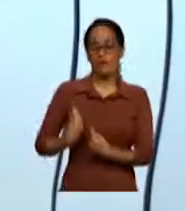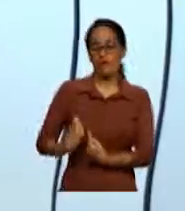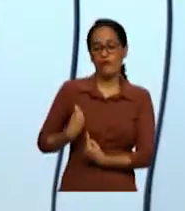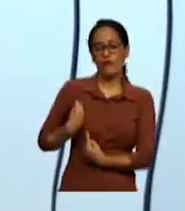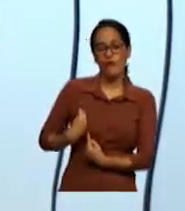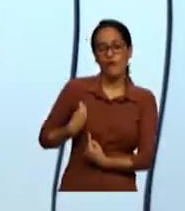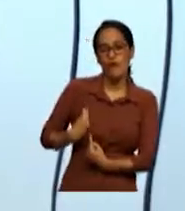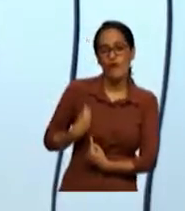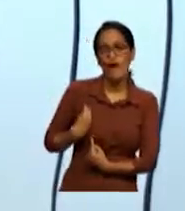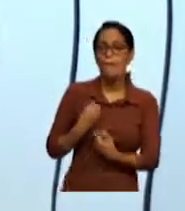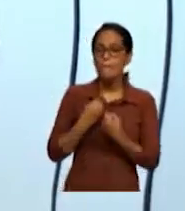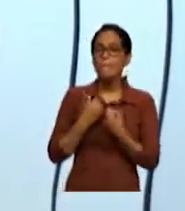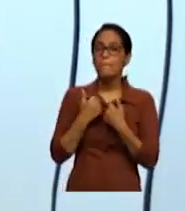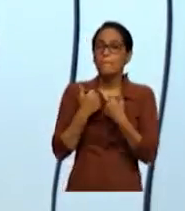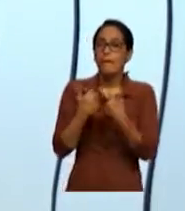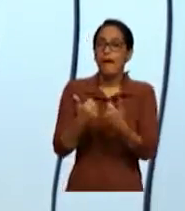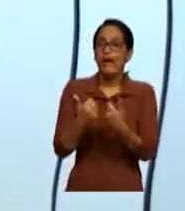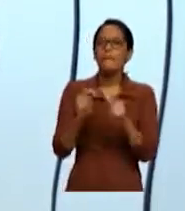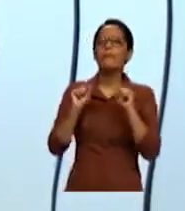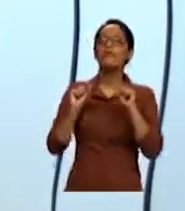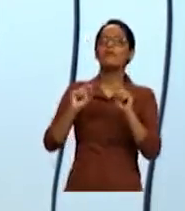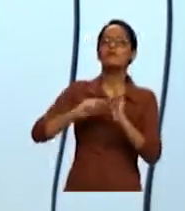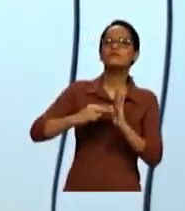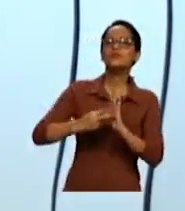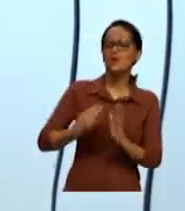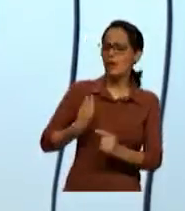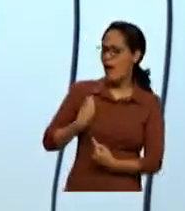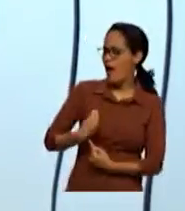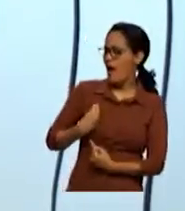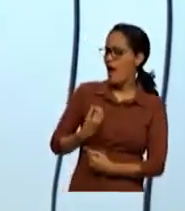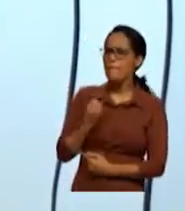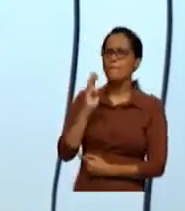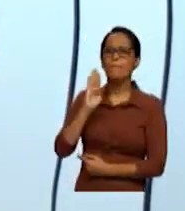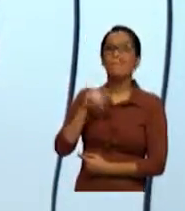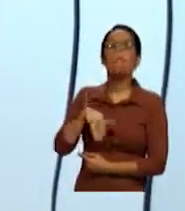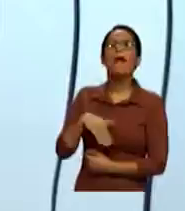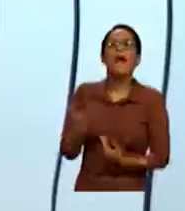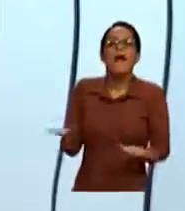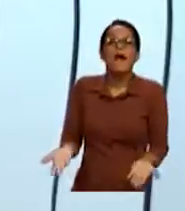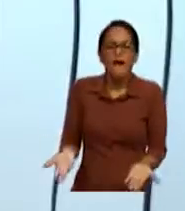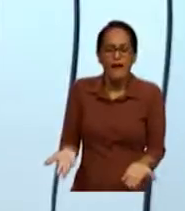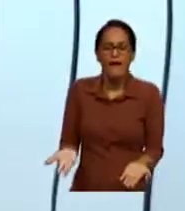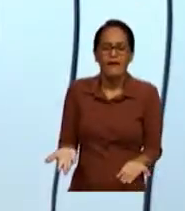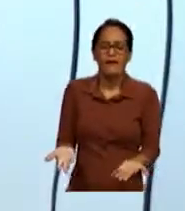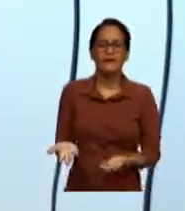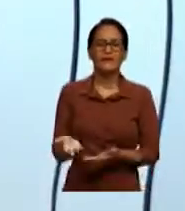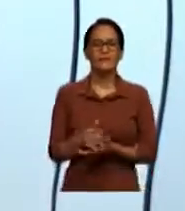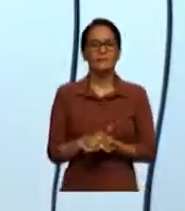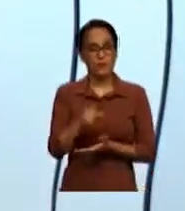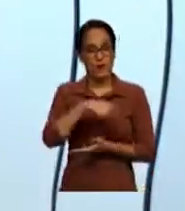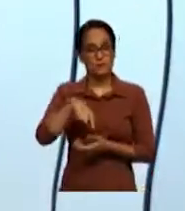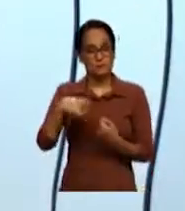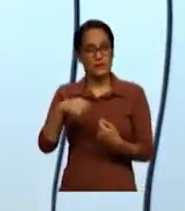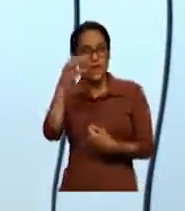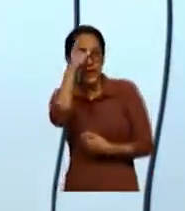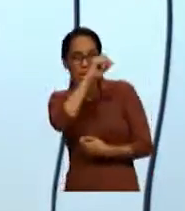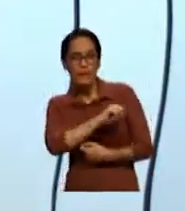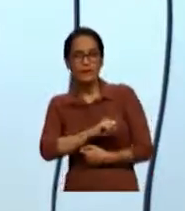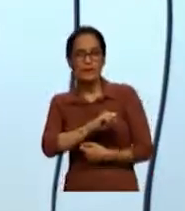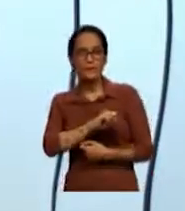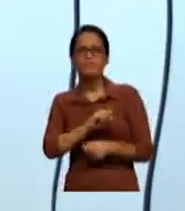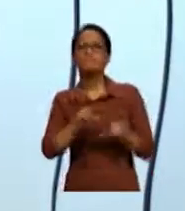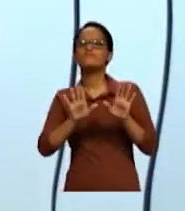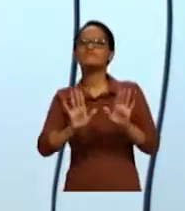Funcionar adequadamente. Mas o que seria esse funcionar adequadamente? Né? Então a gente vai ter que saber. E o